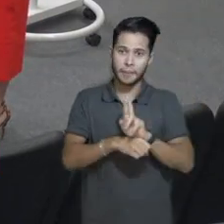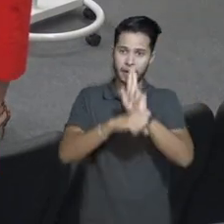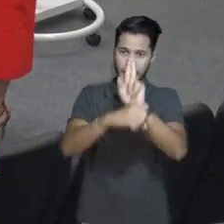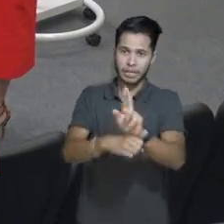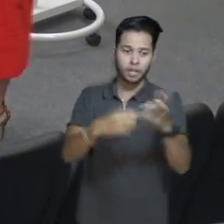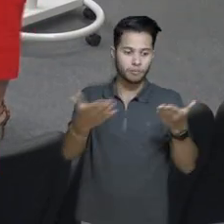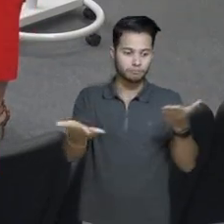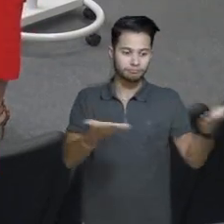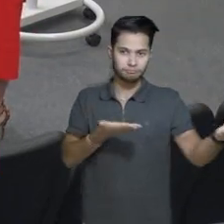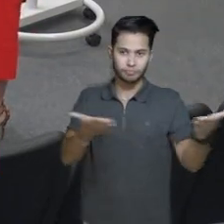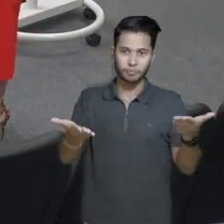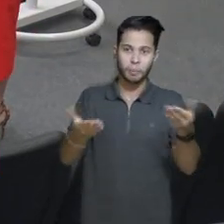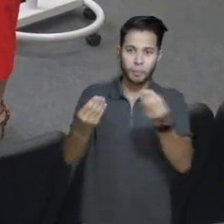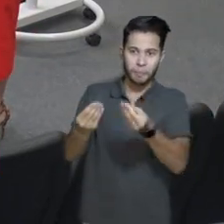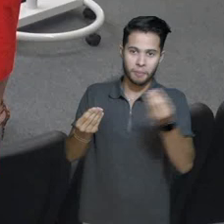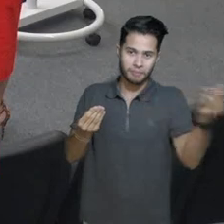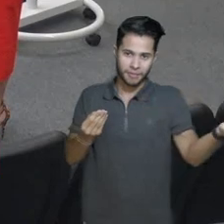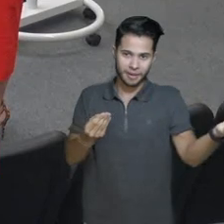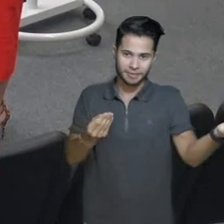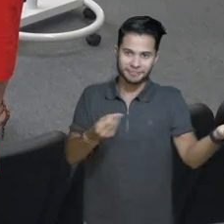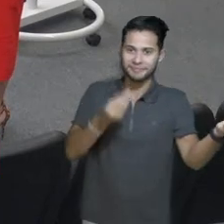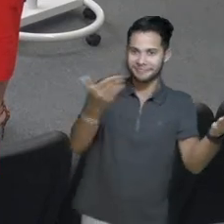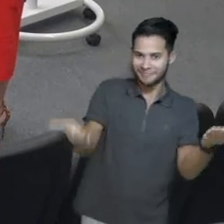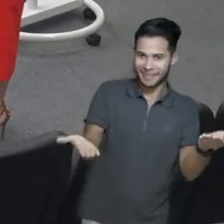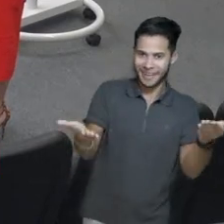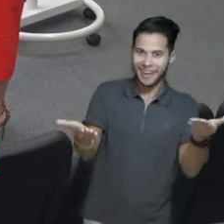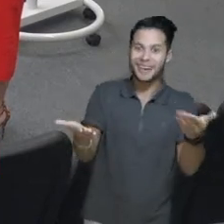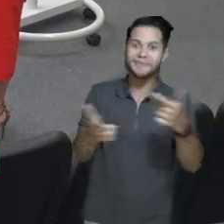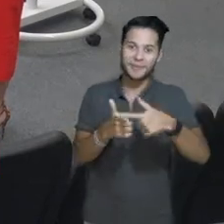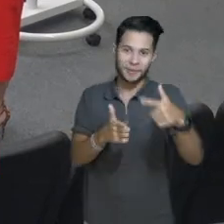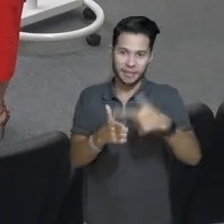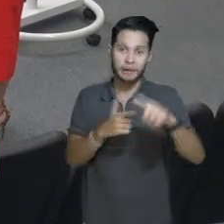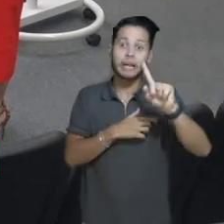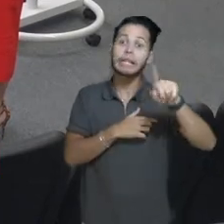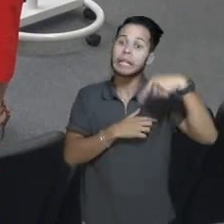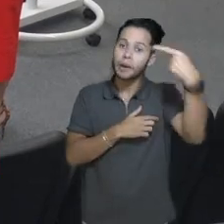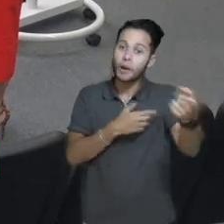problemas e depois vocês voltam para os seus grupos